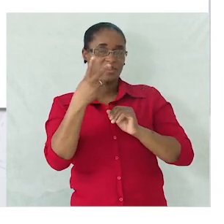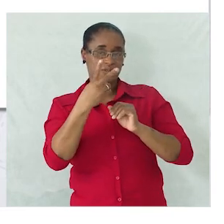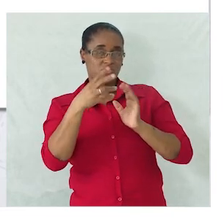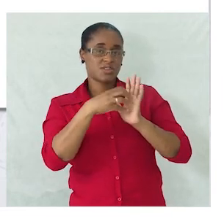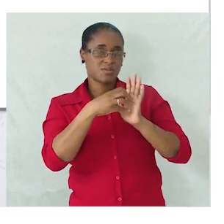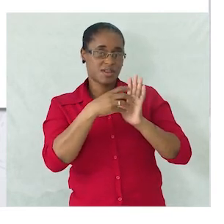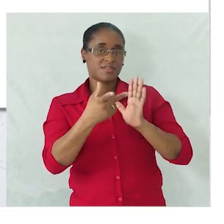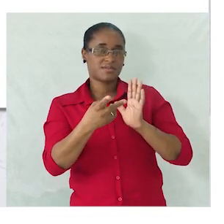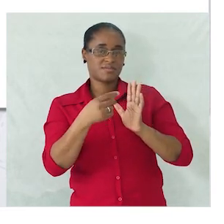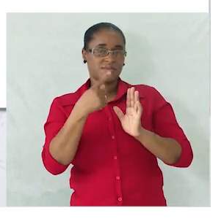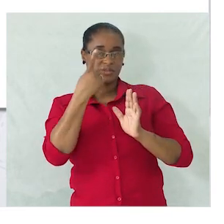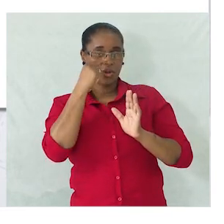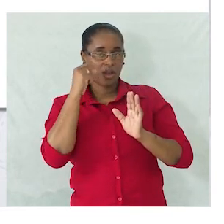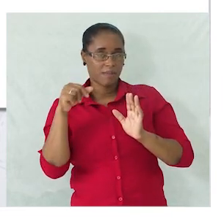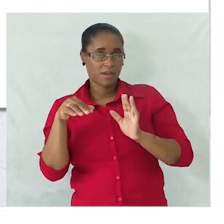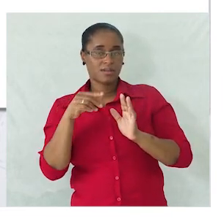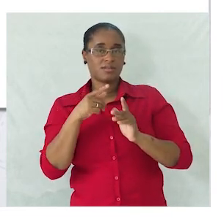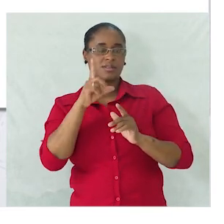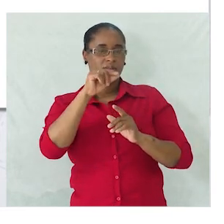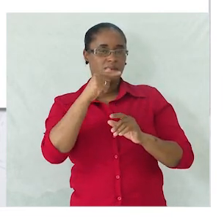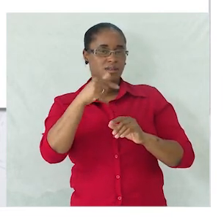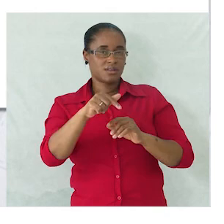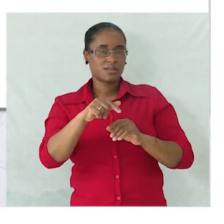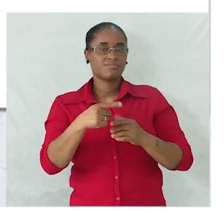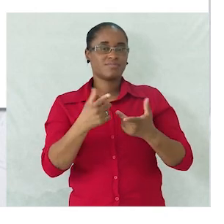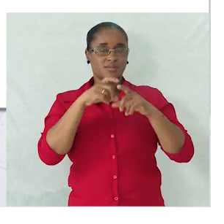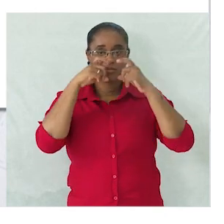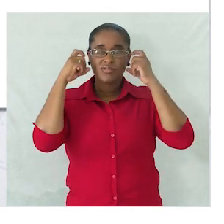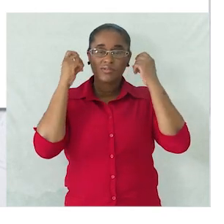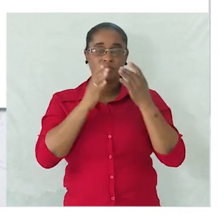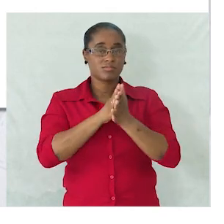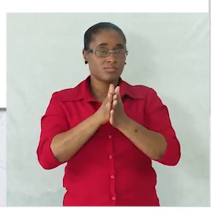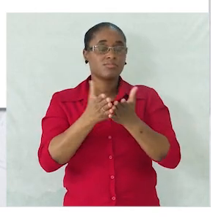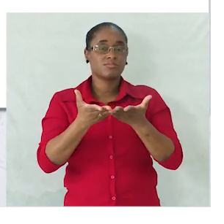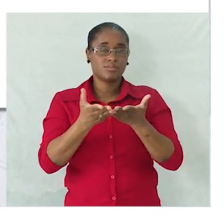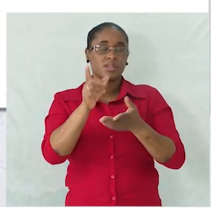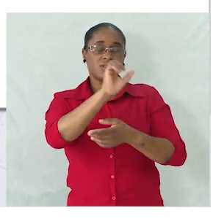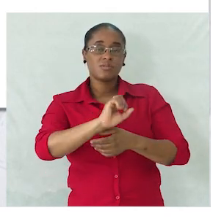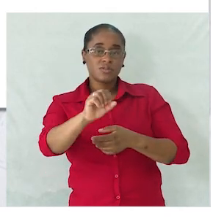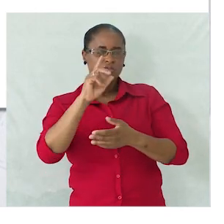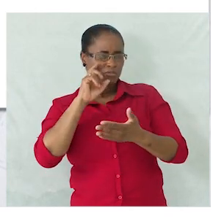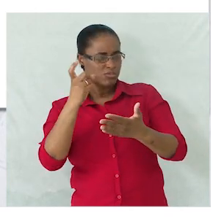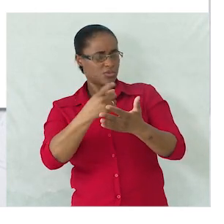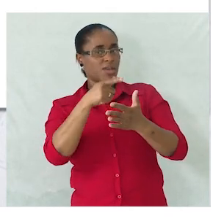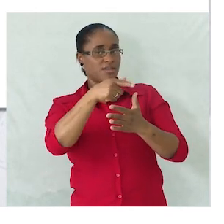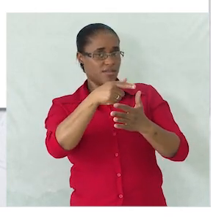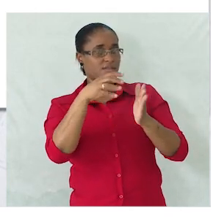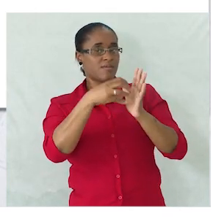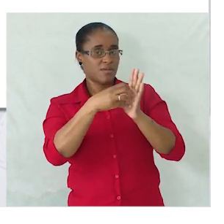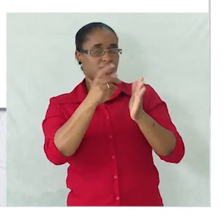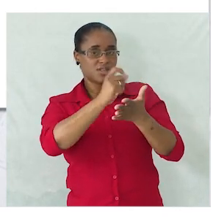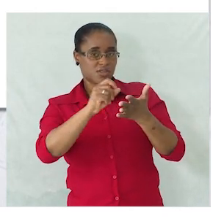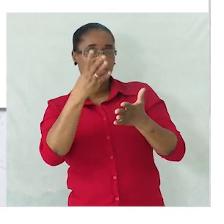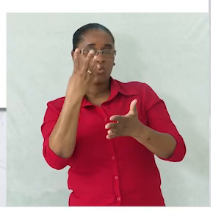imagens, não é? De um rapaz, também com a questão do uso das máscaras. E vocês vão observar essa imagem e escrever